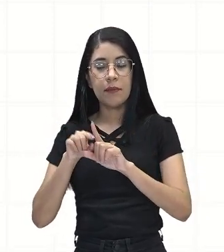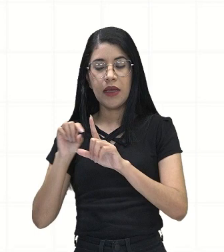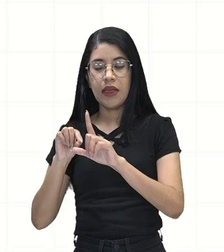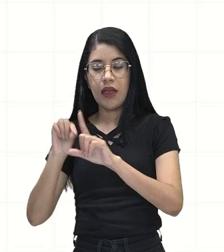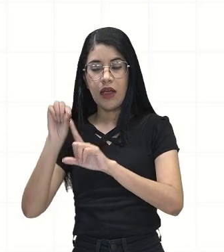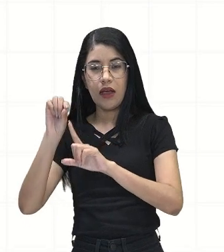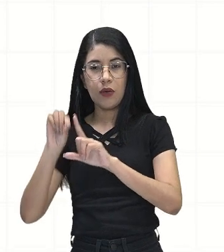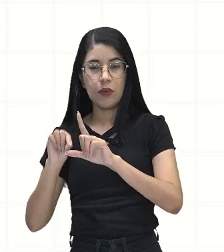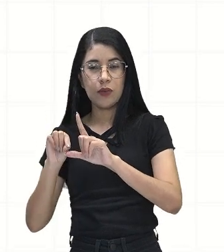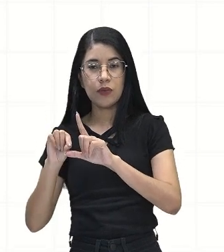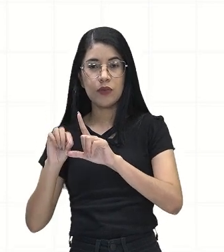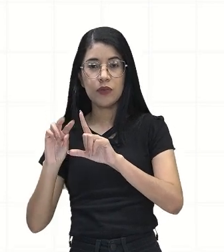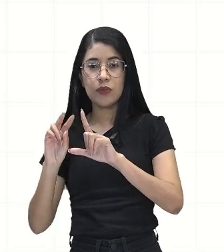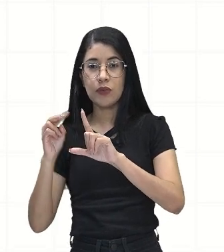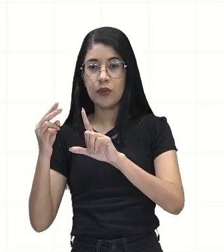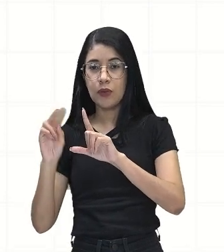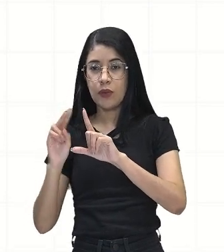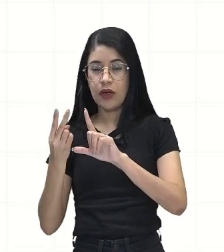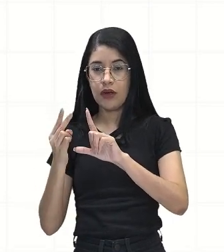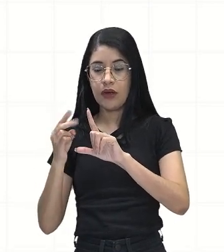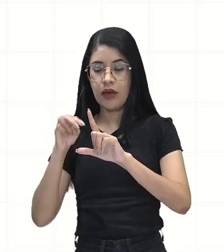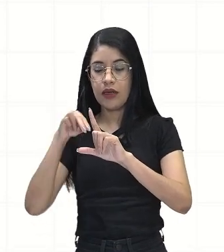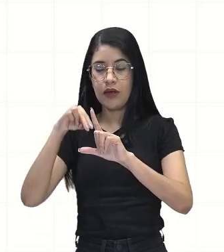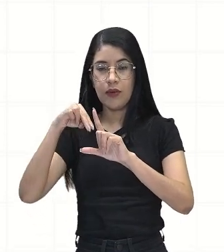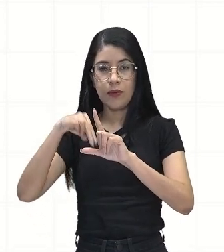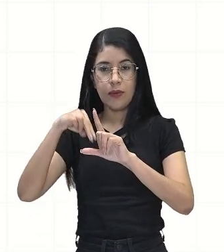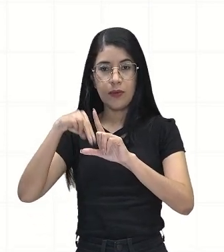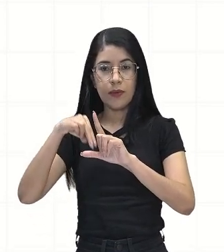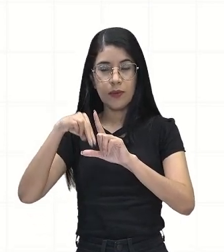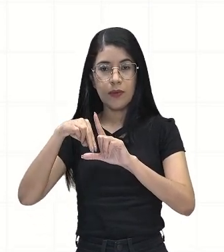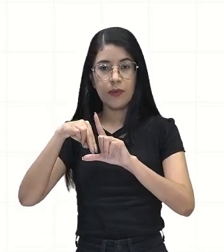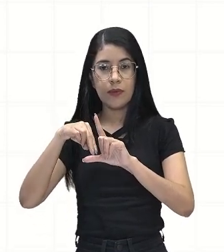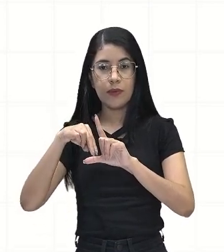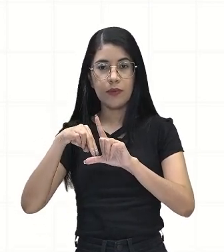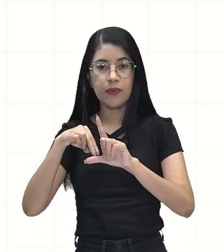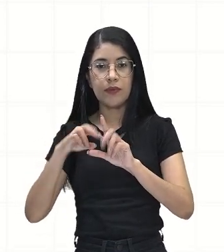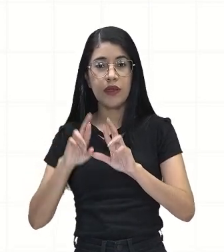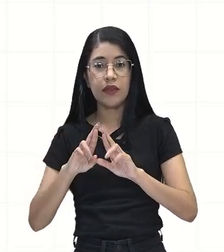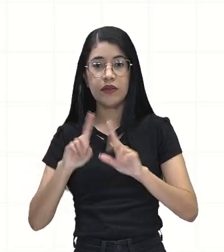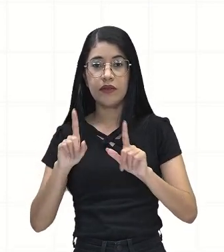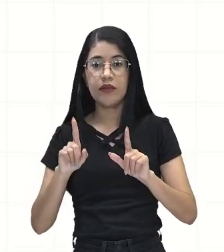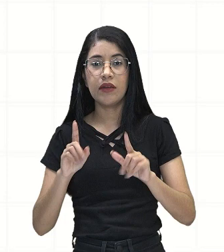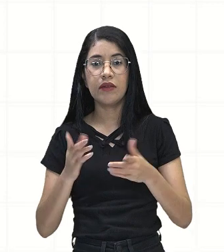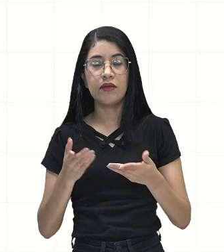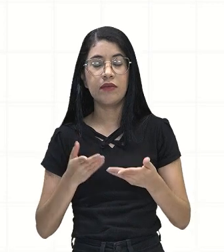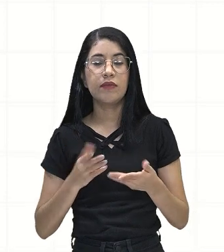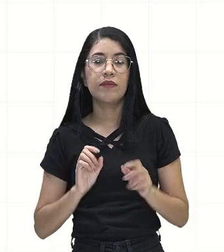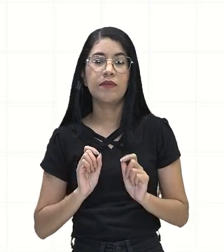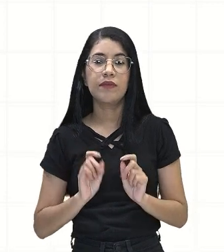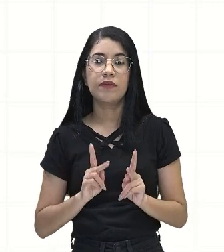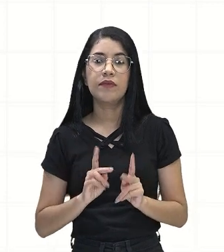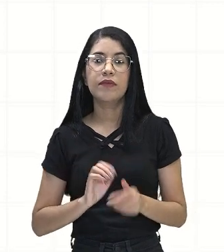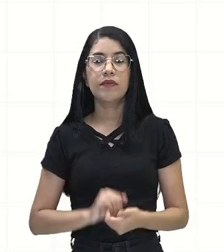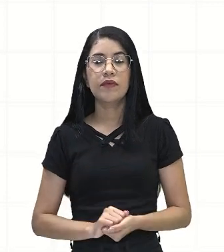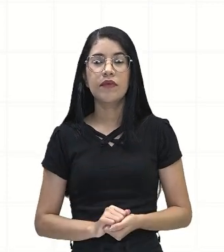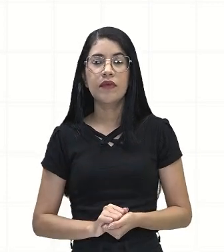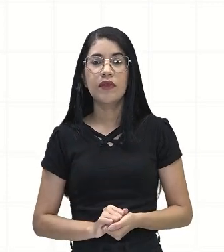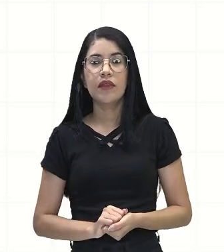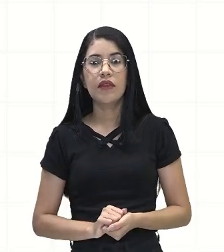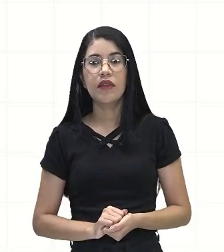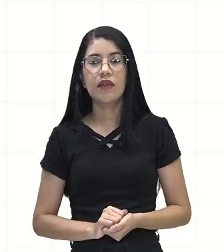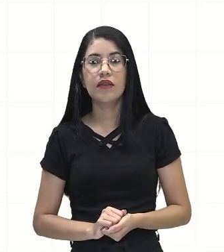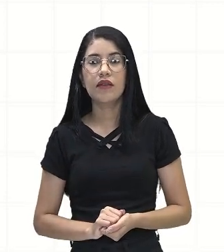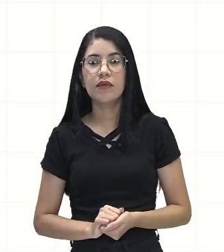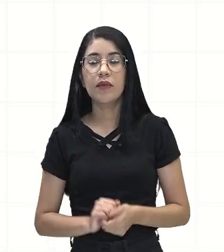estar para a projeção N, né? Na verdade, agora aqui é o contrário, tá bom? Porque como esses triângulos, eles